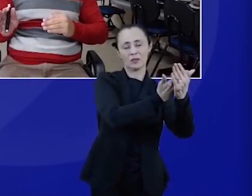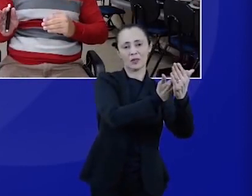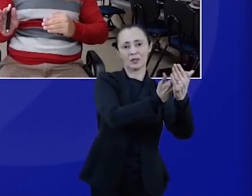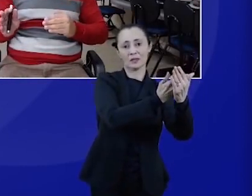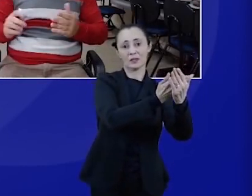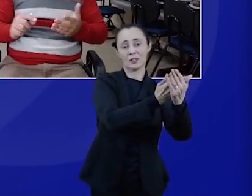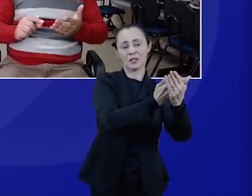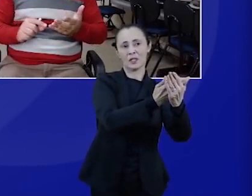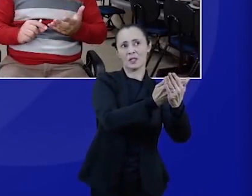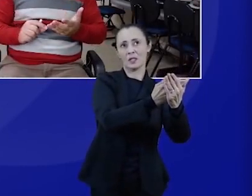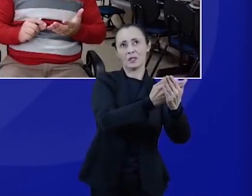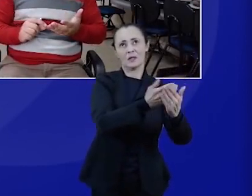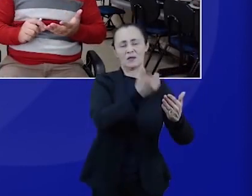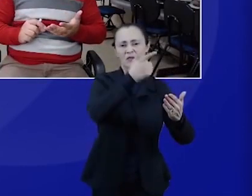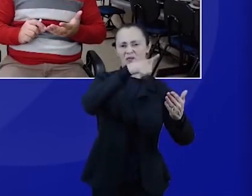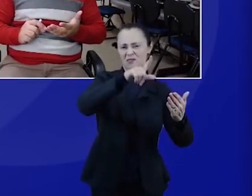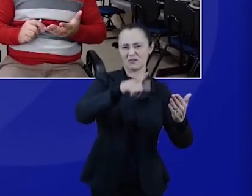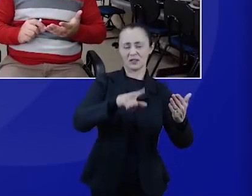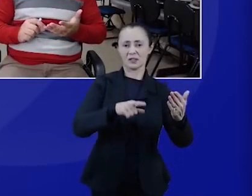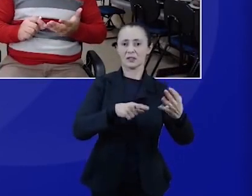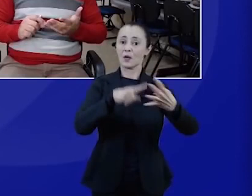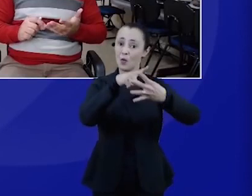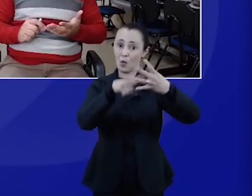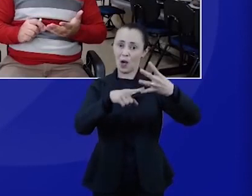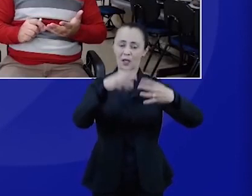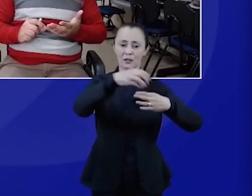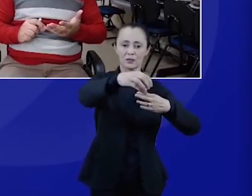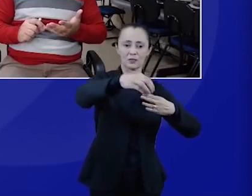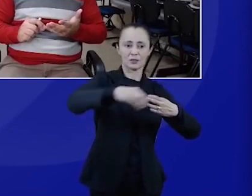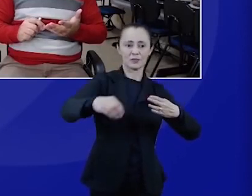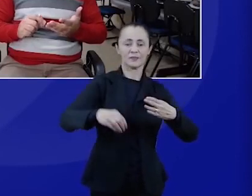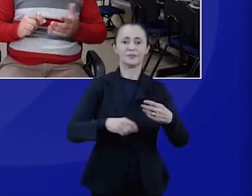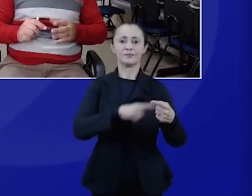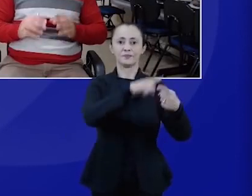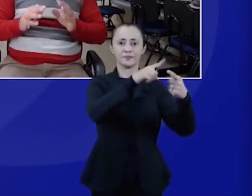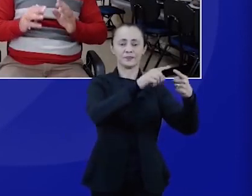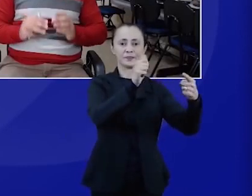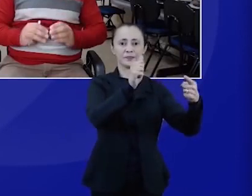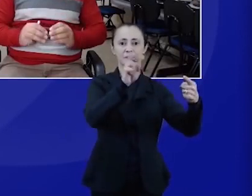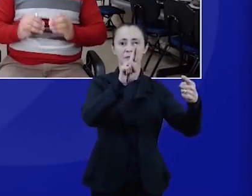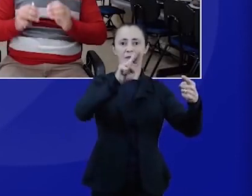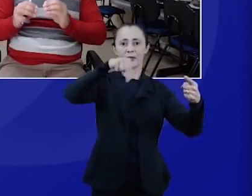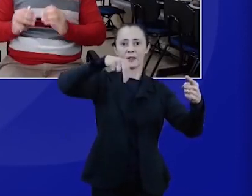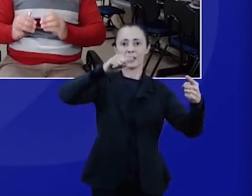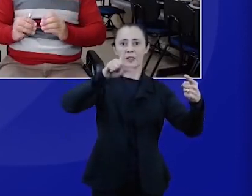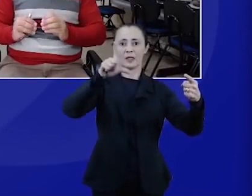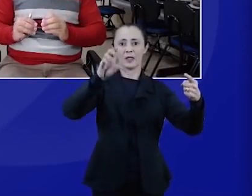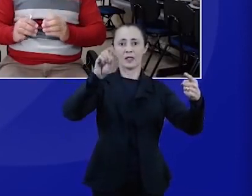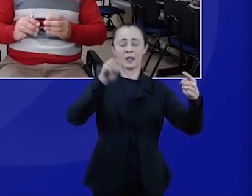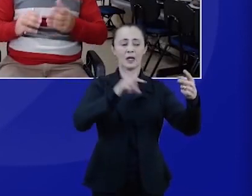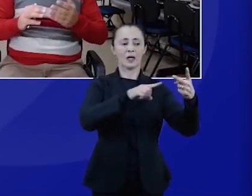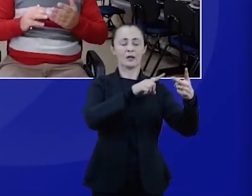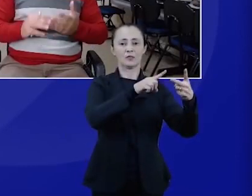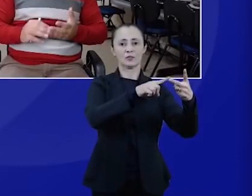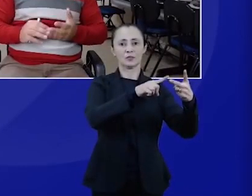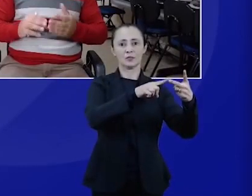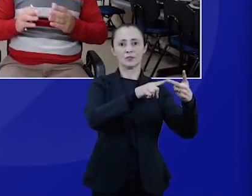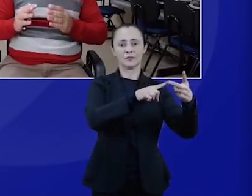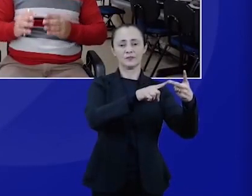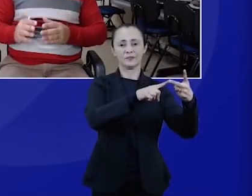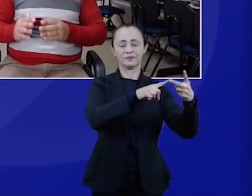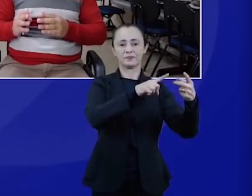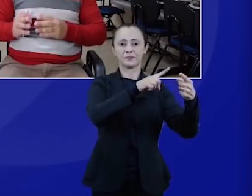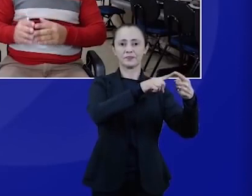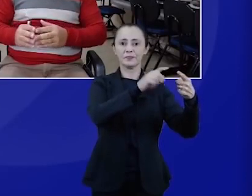extensões. Escola Municipal Arnaldo, Escola Municipal Agrícola